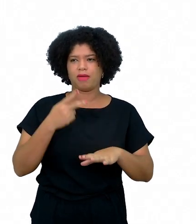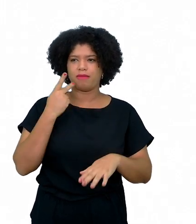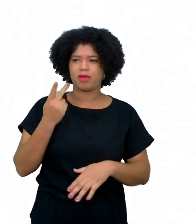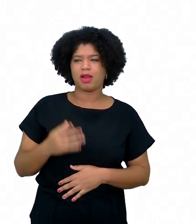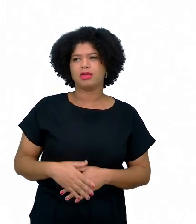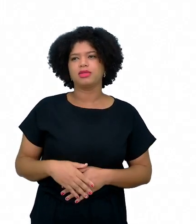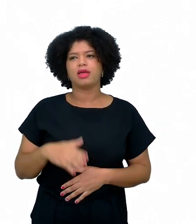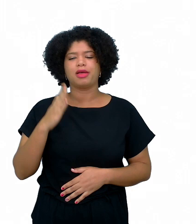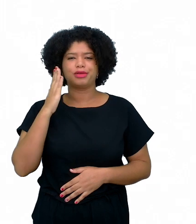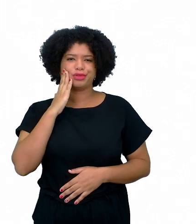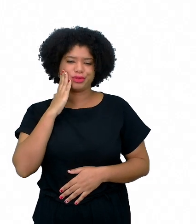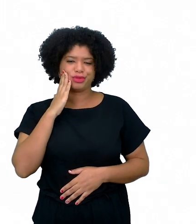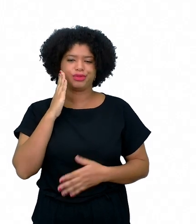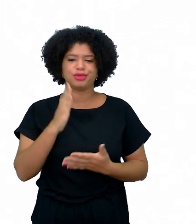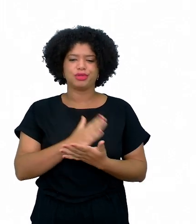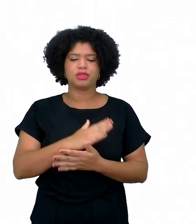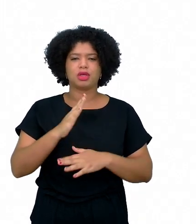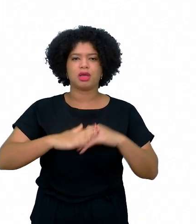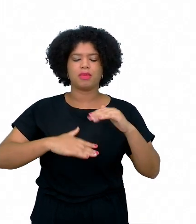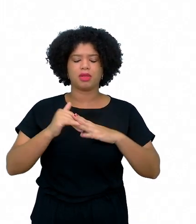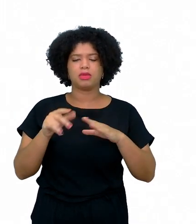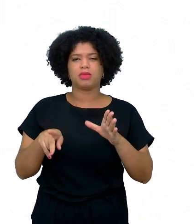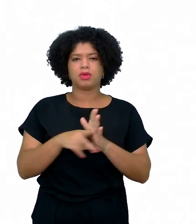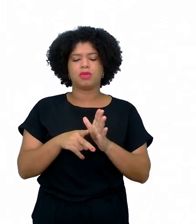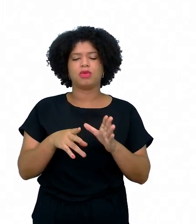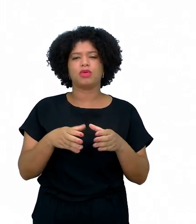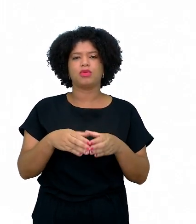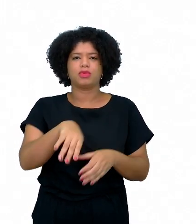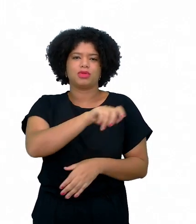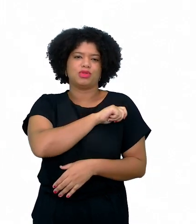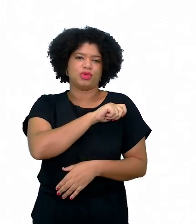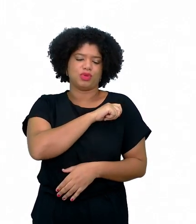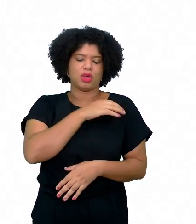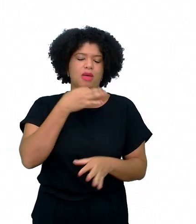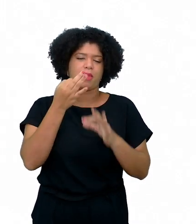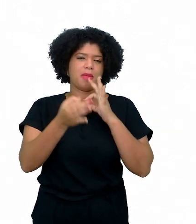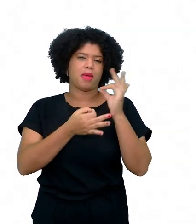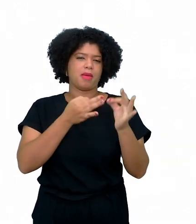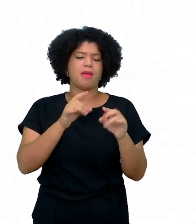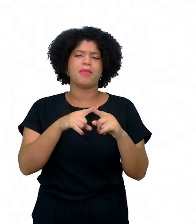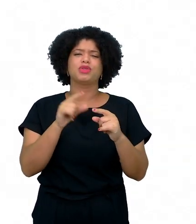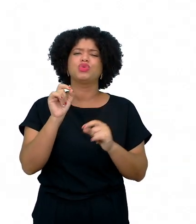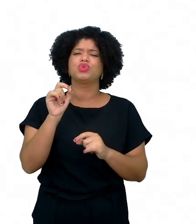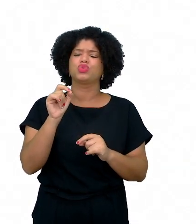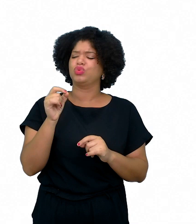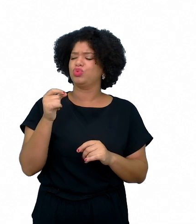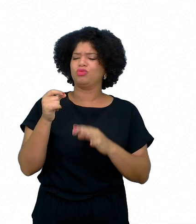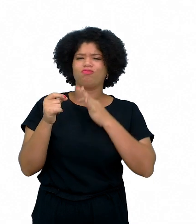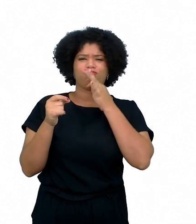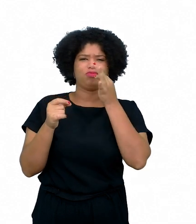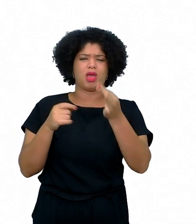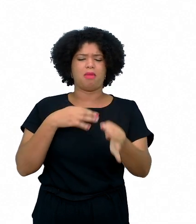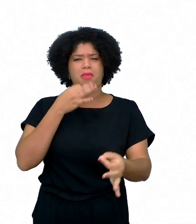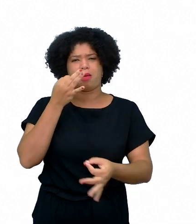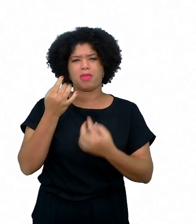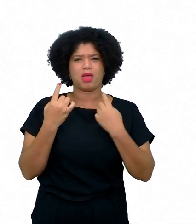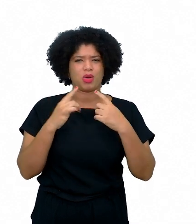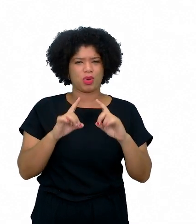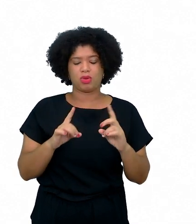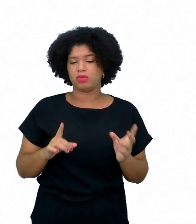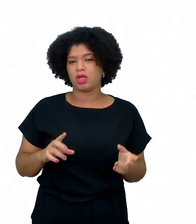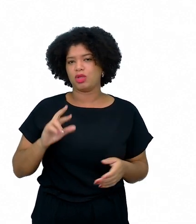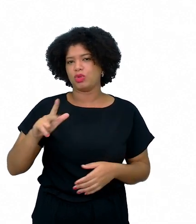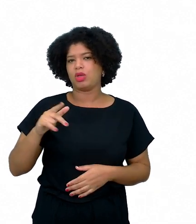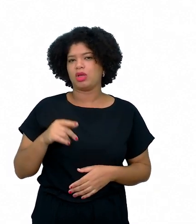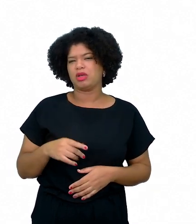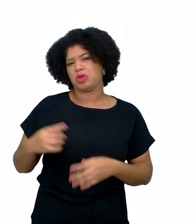colocar a habilidade dos nossos alunos críticos, né? Mas o que é ser crítico? Não da forma, né, que a gente, às vezes, a coisa